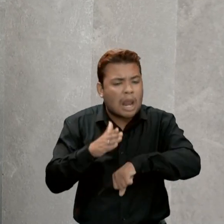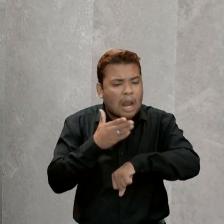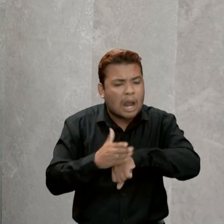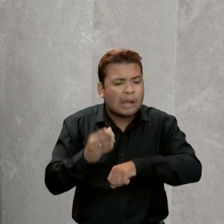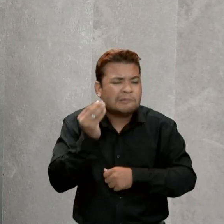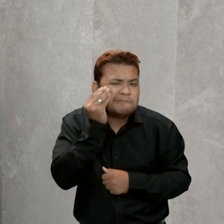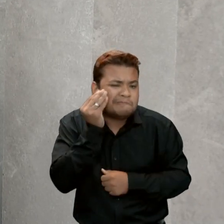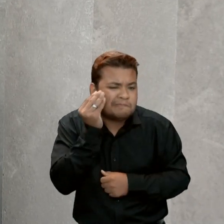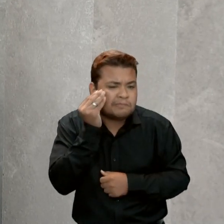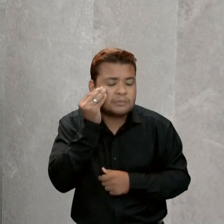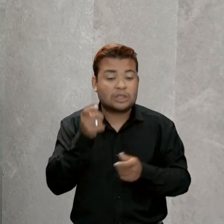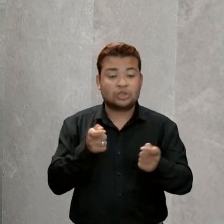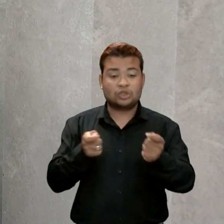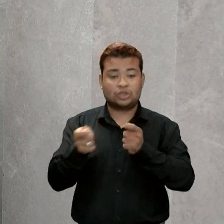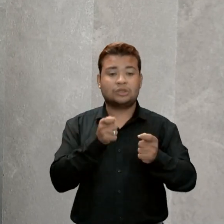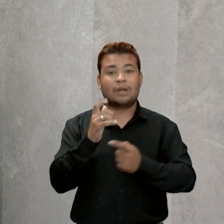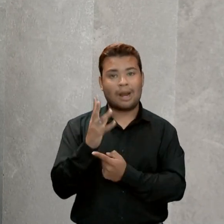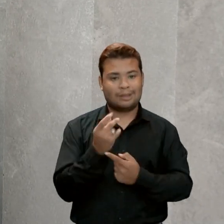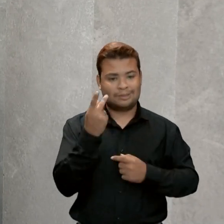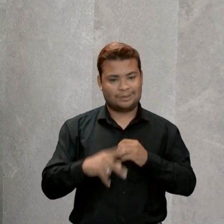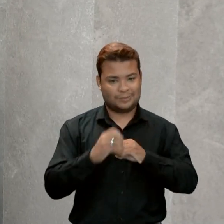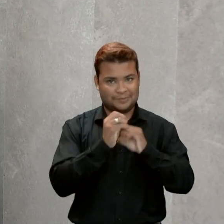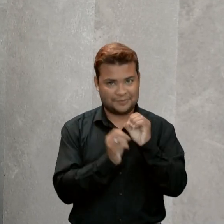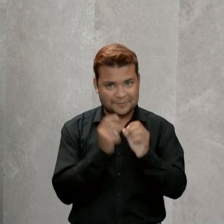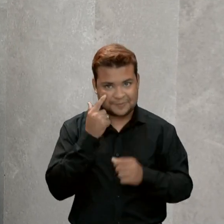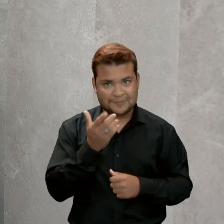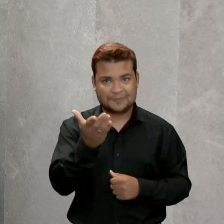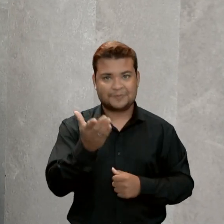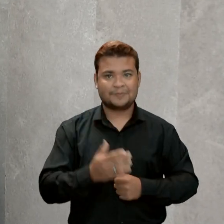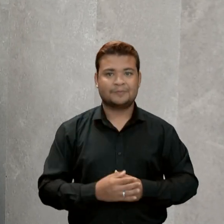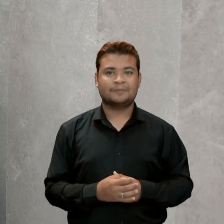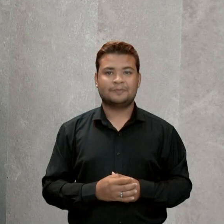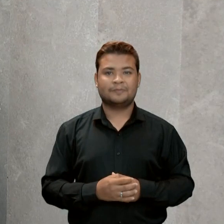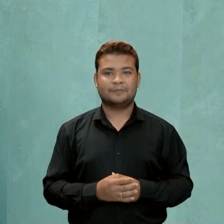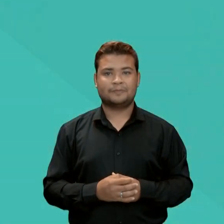de Direção de Arte da UFG. Rodou.